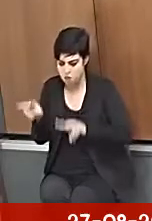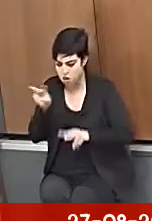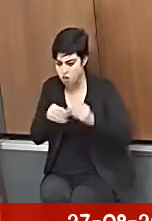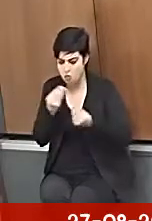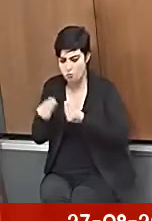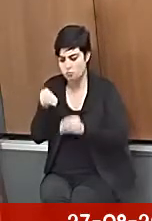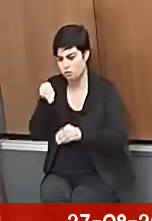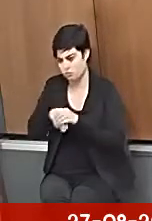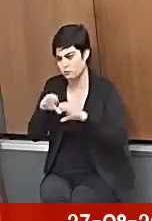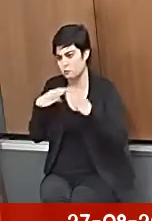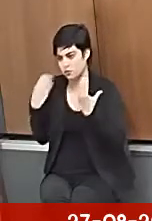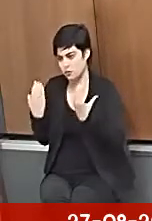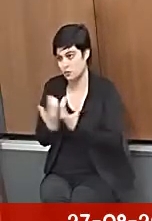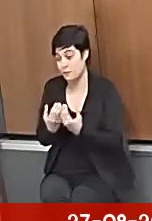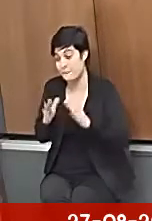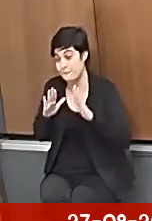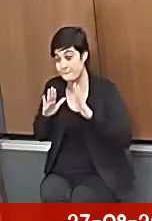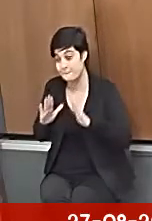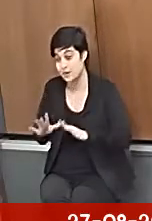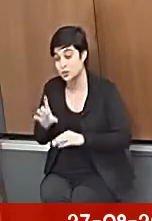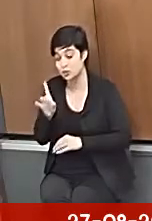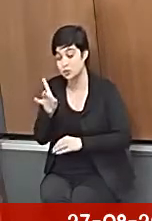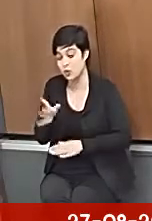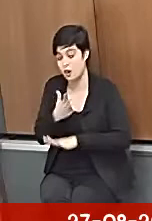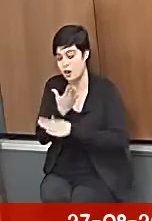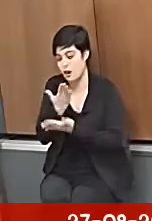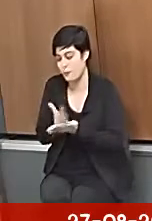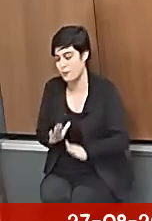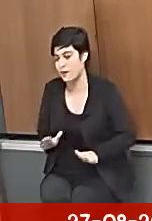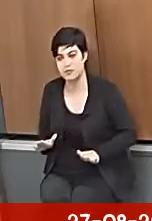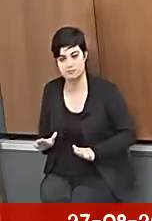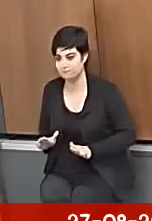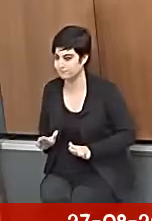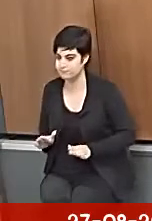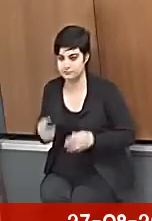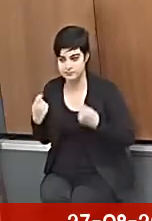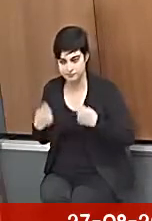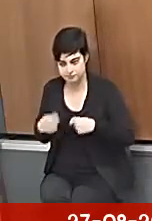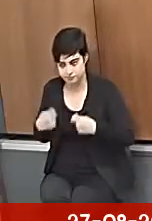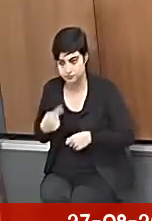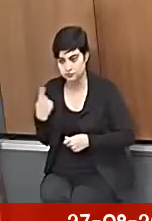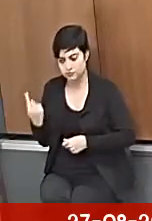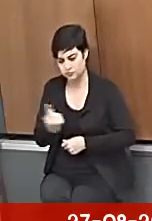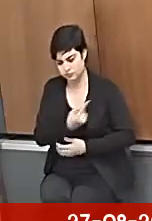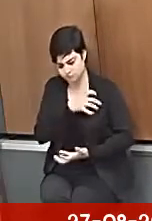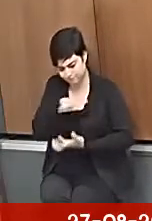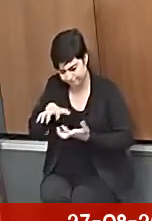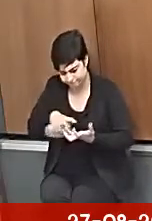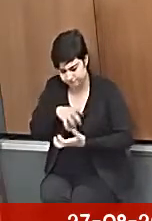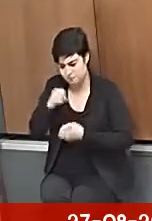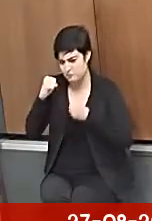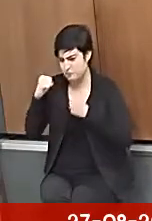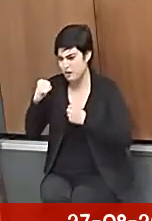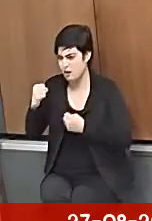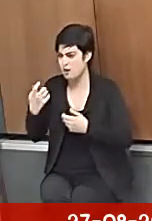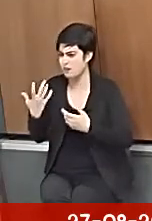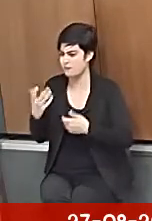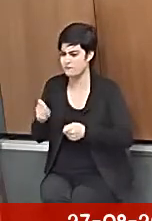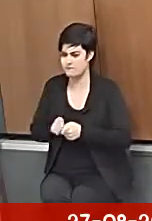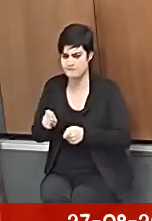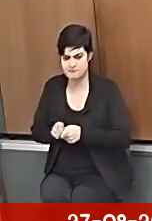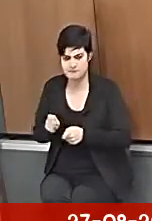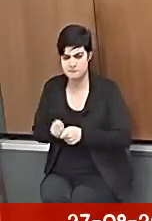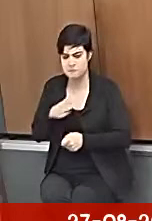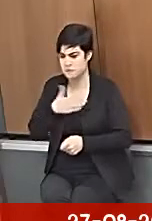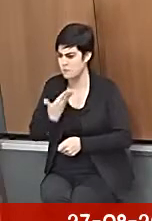né mas que isso não se perca no tempo nós fizemos uma manifestação outro dia meu querido colega tá